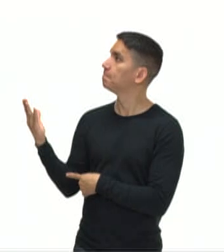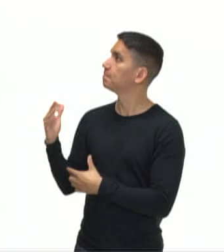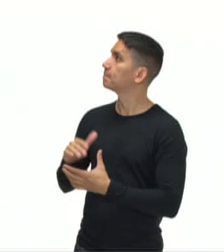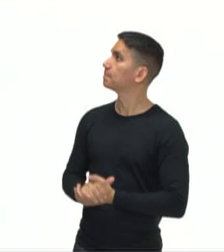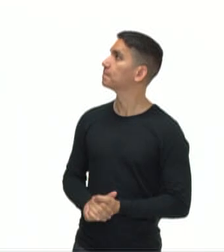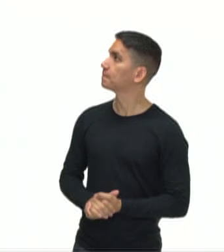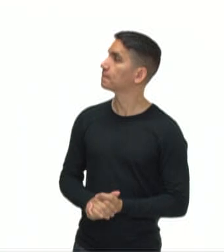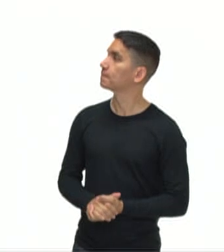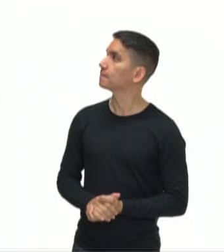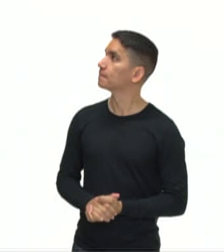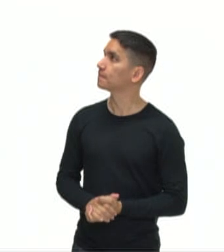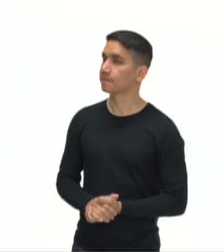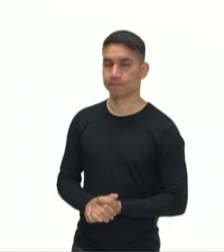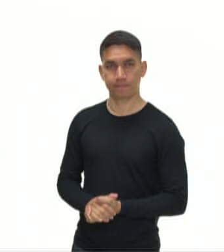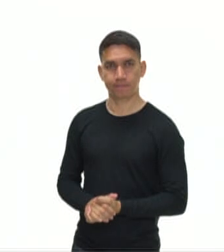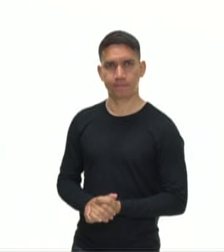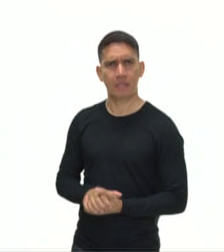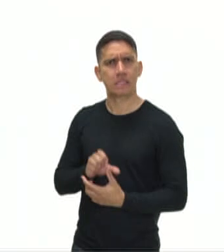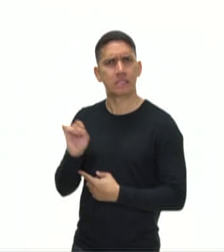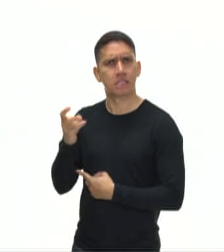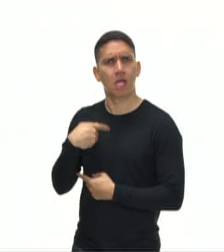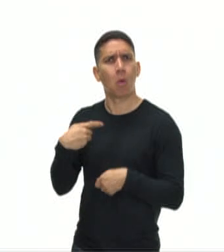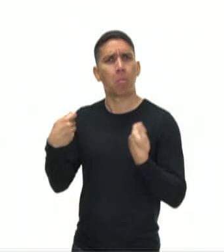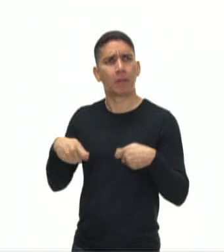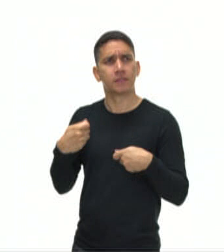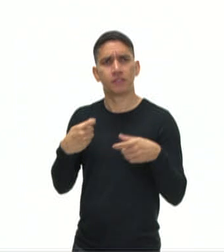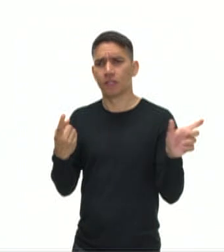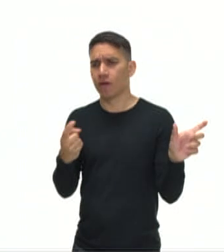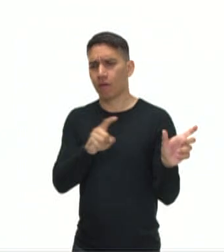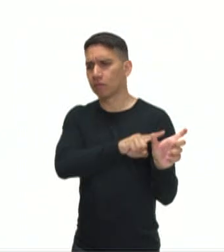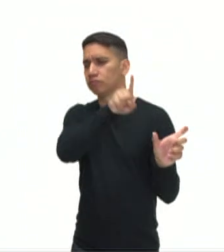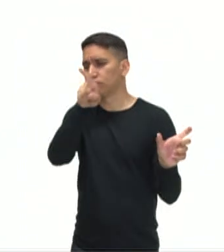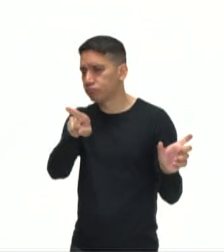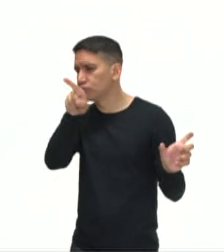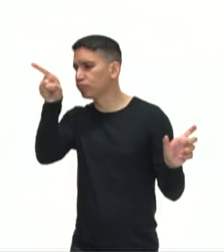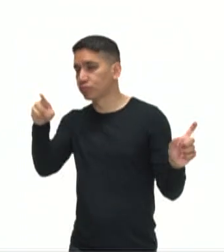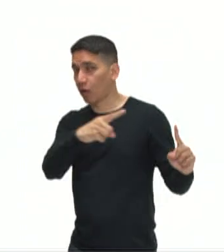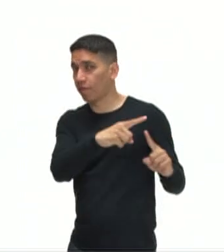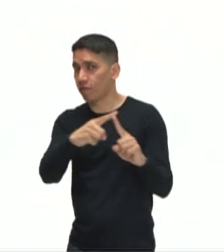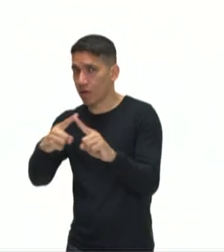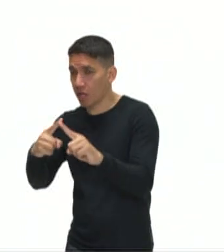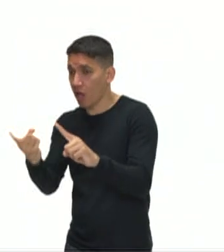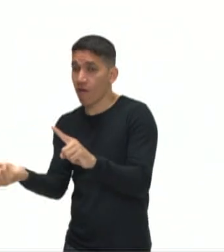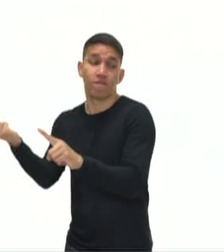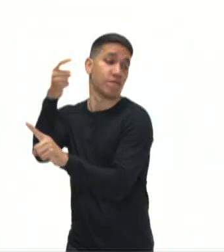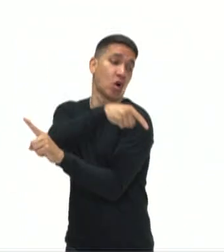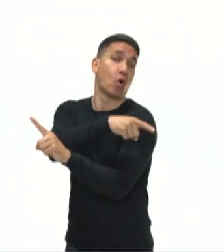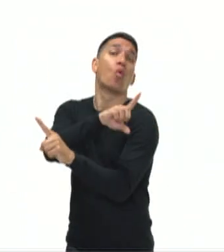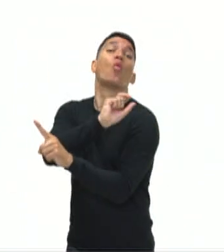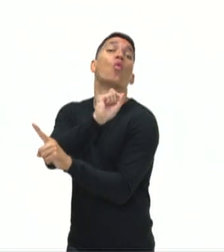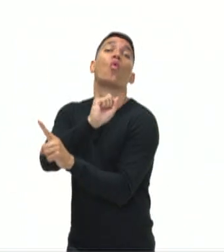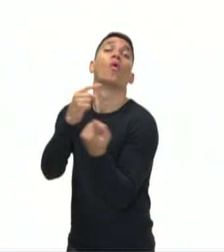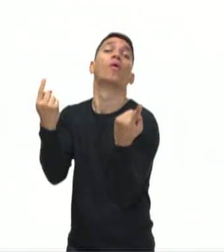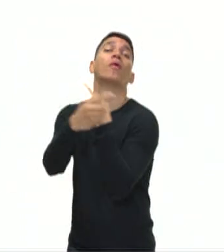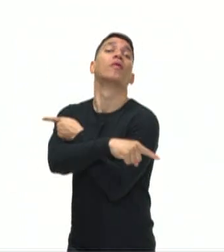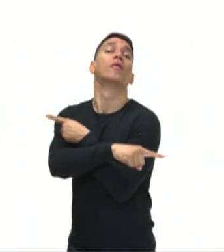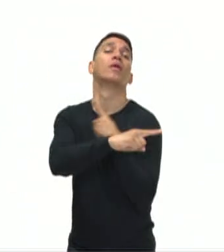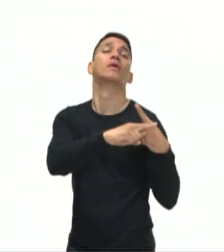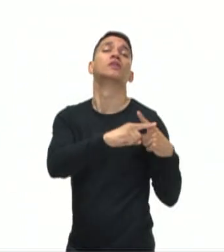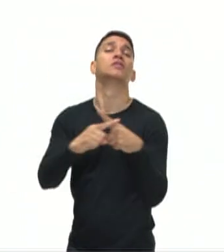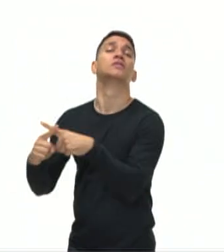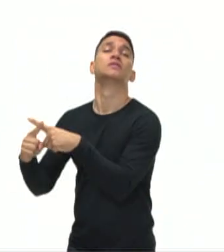mais 9x. Se eu preciso voltar lá no começo da minha continha, qual é a operação